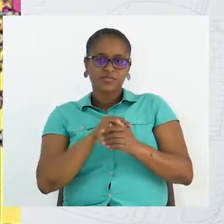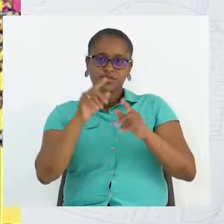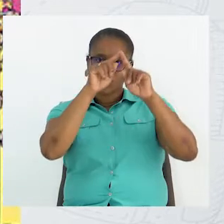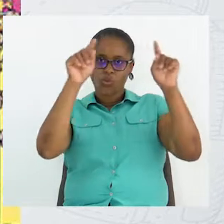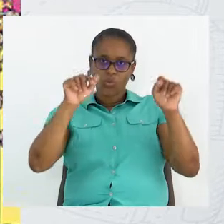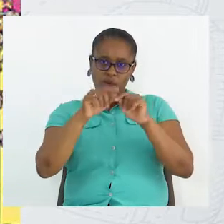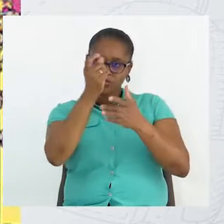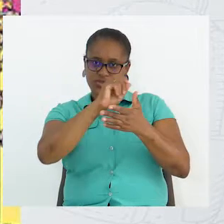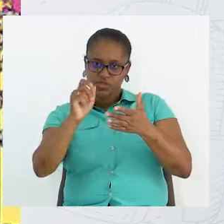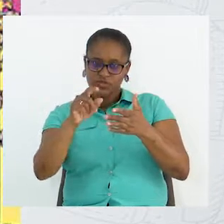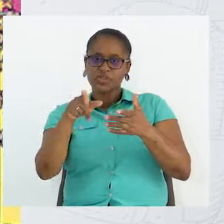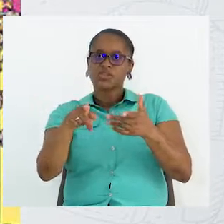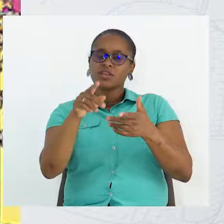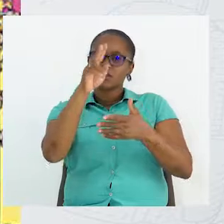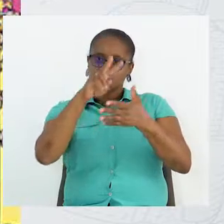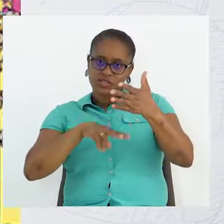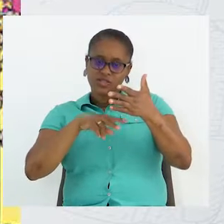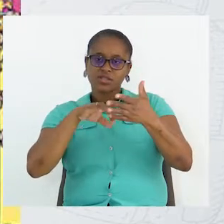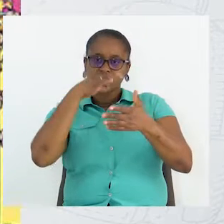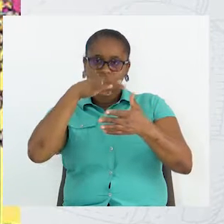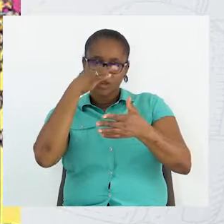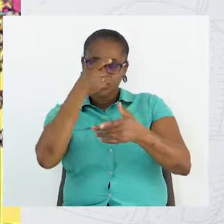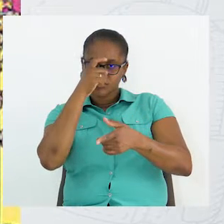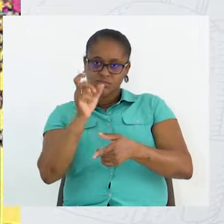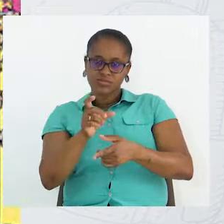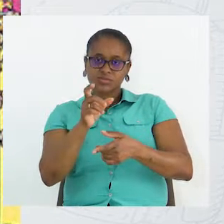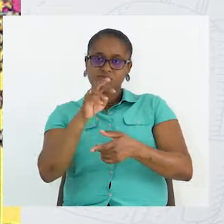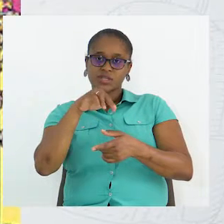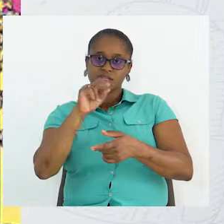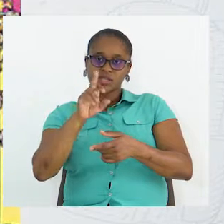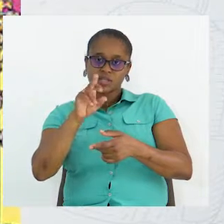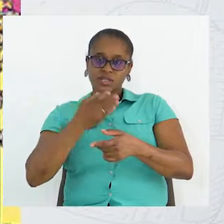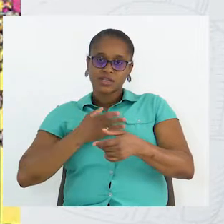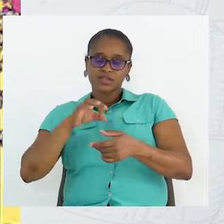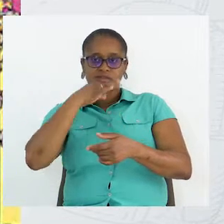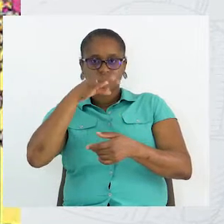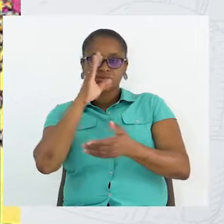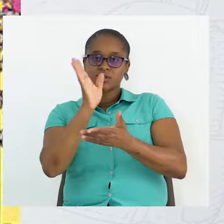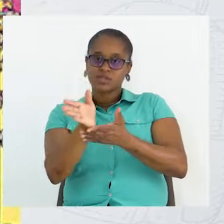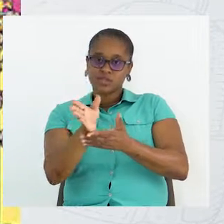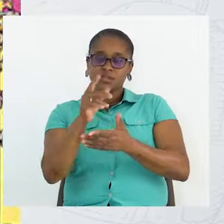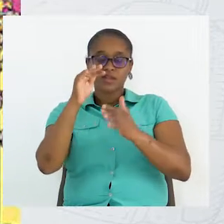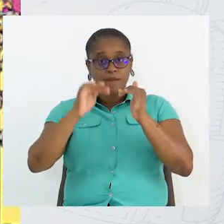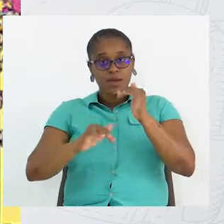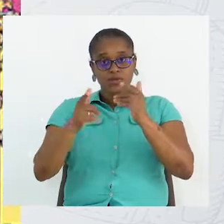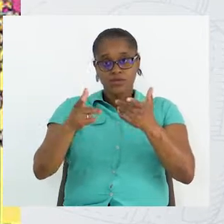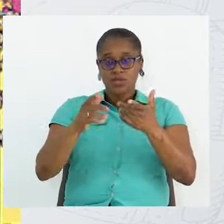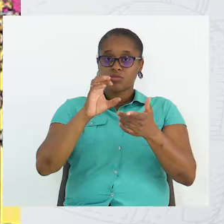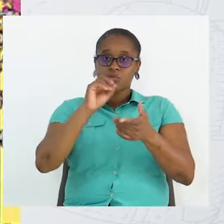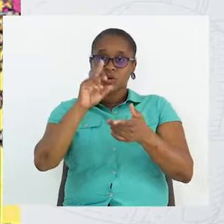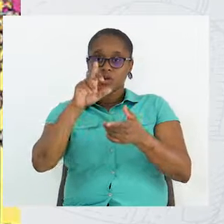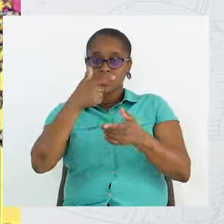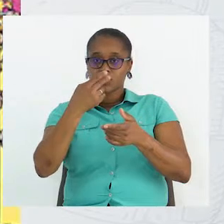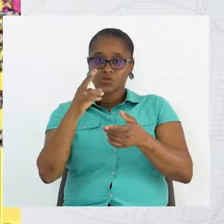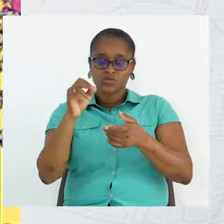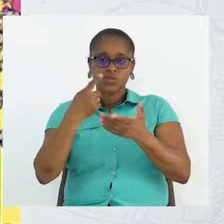em discurso indireto. Embaixo temos o exemplo do cartucho, que já vimos que é o texto compacto que vem